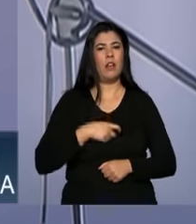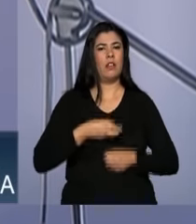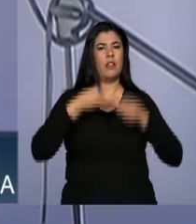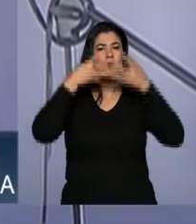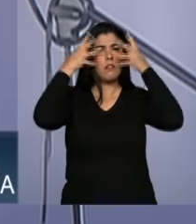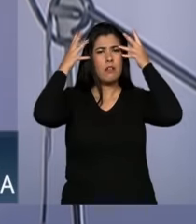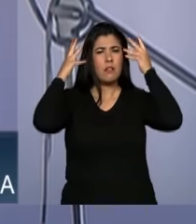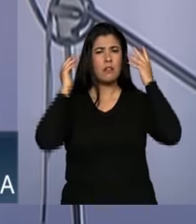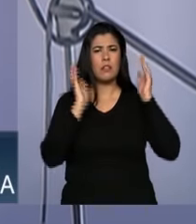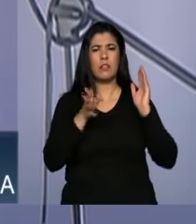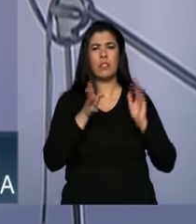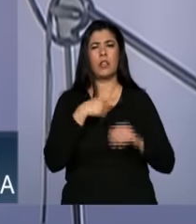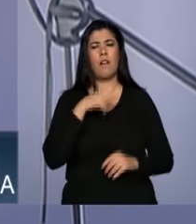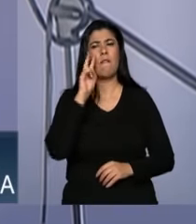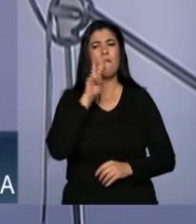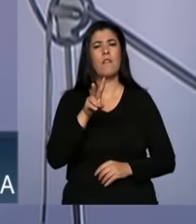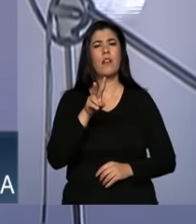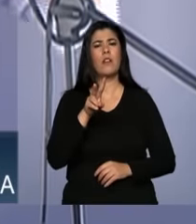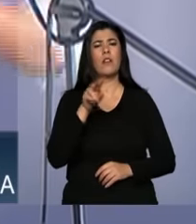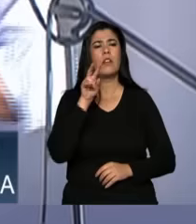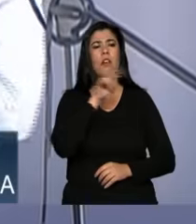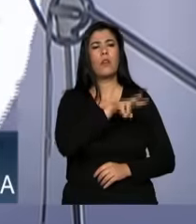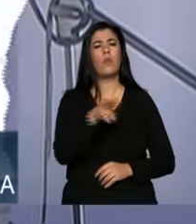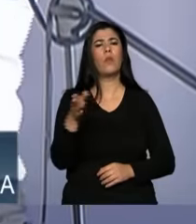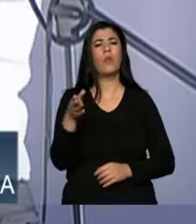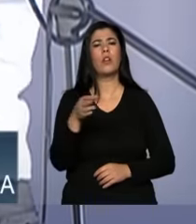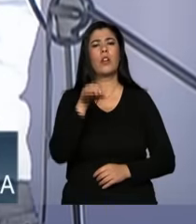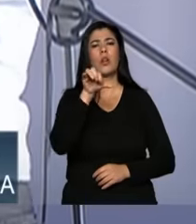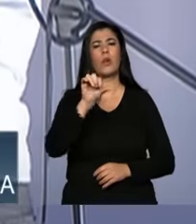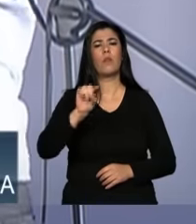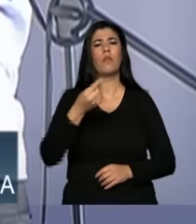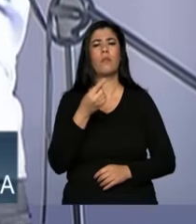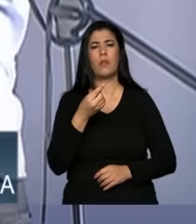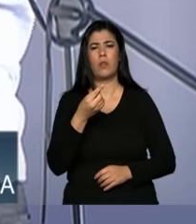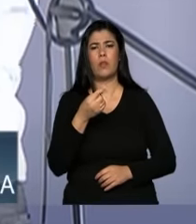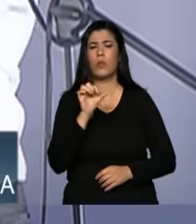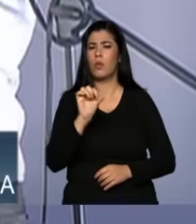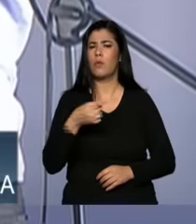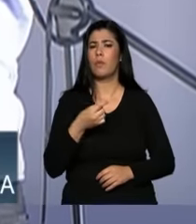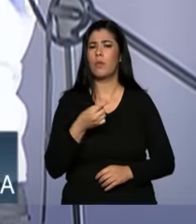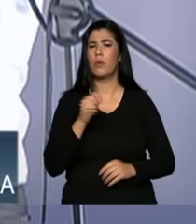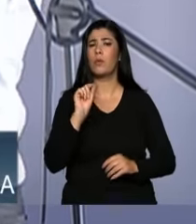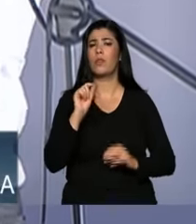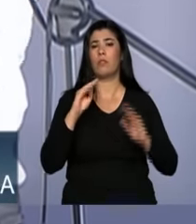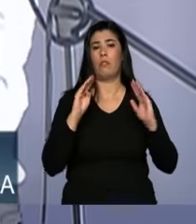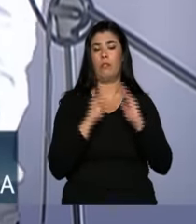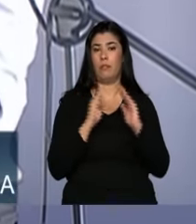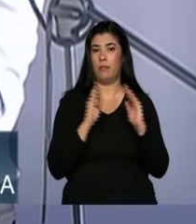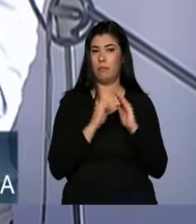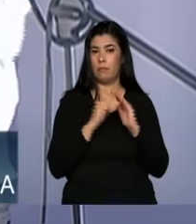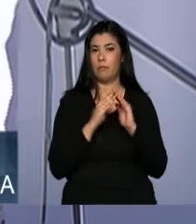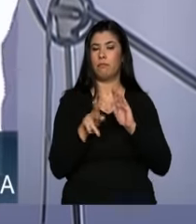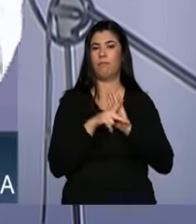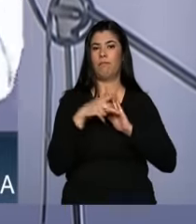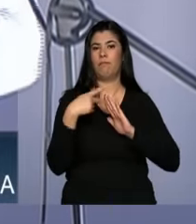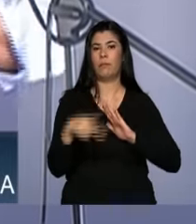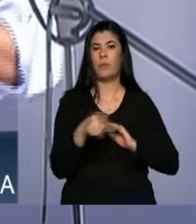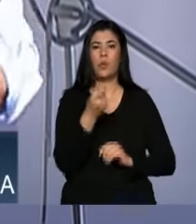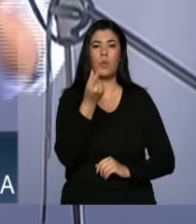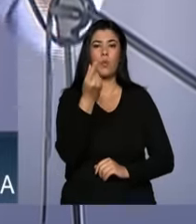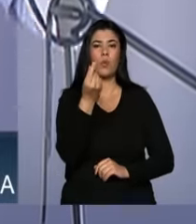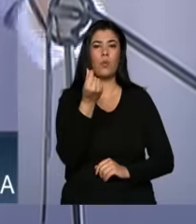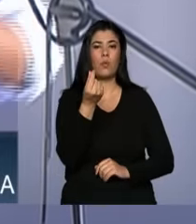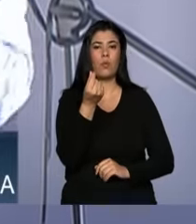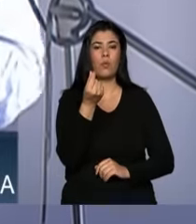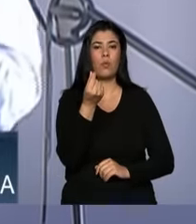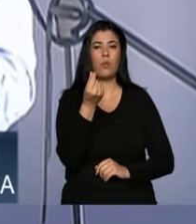veio ver isso. 9 mil, Isaac, 9 mil habitações na faixa de